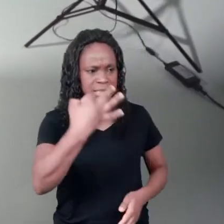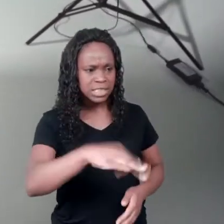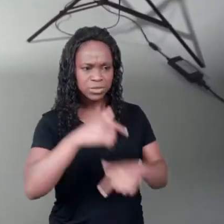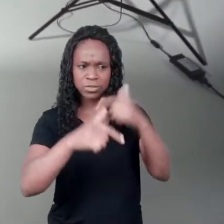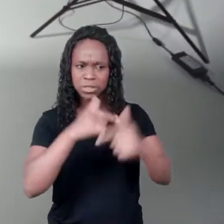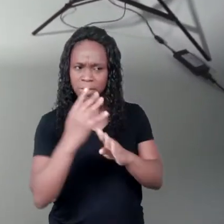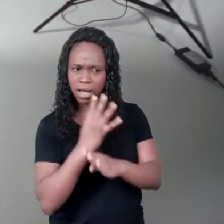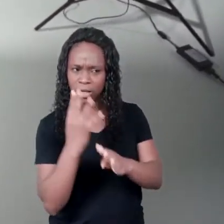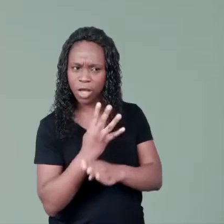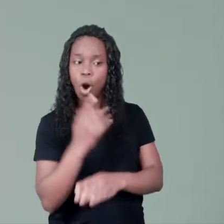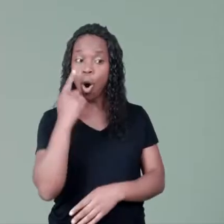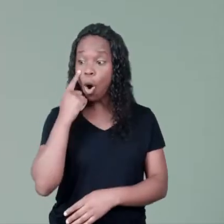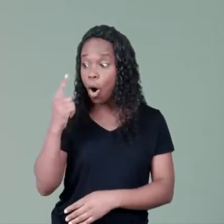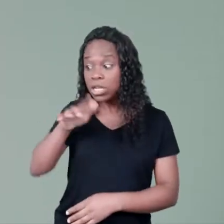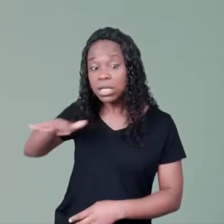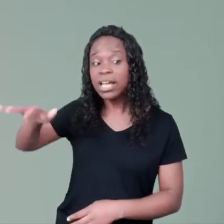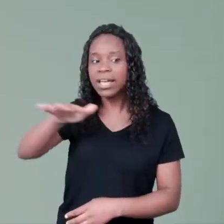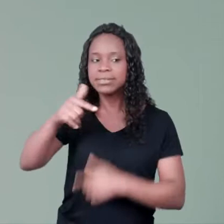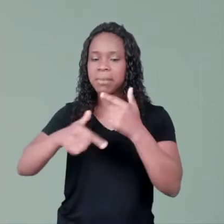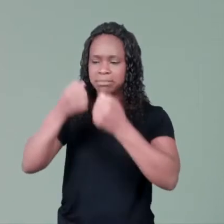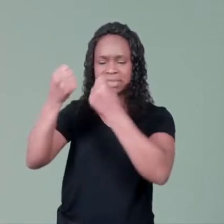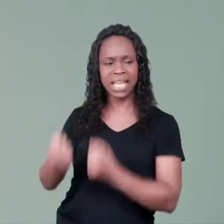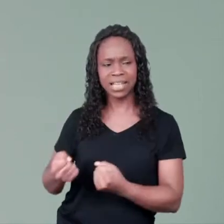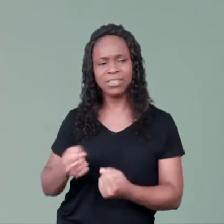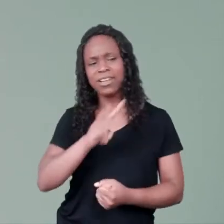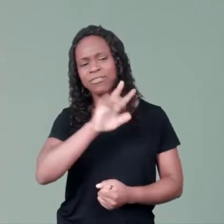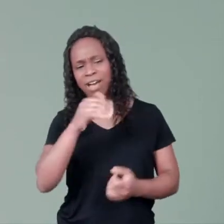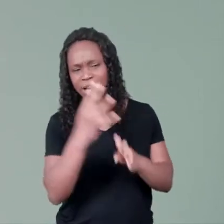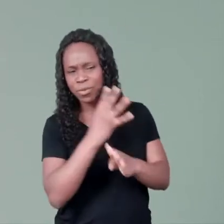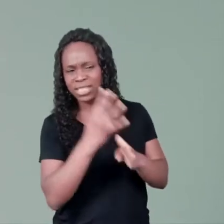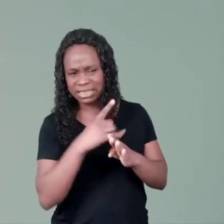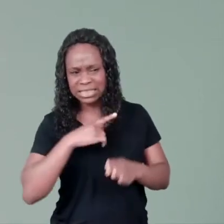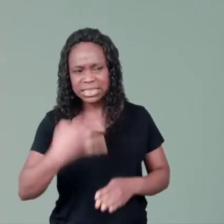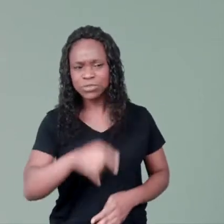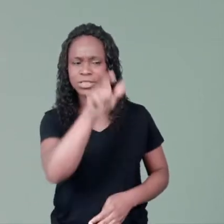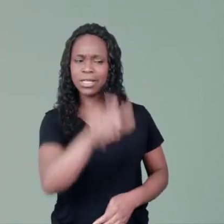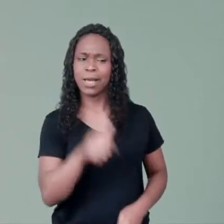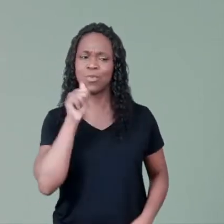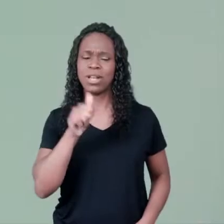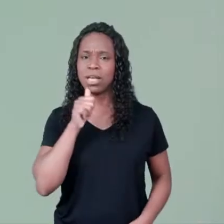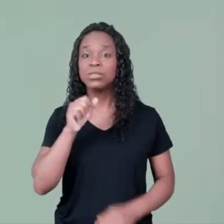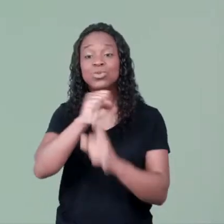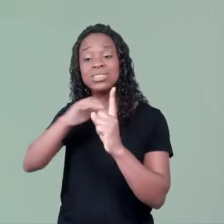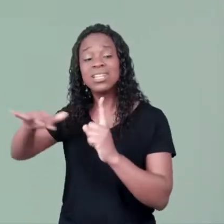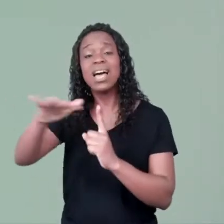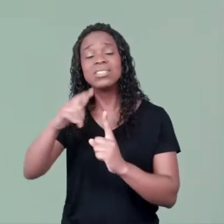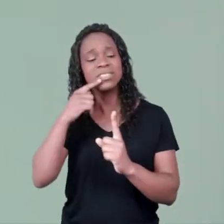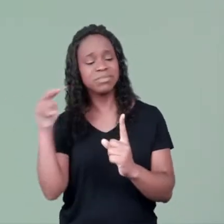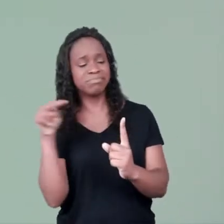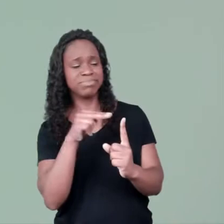tem certeza que você vai aguentar? Olha, isso aqui é pesado. Será que você vai aguentar sendo mulher? A sociedade